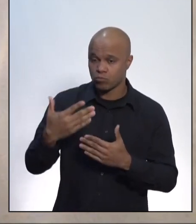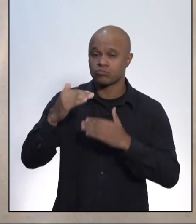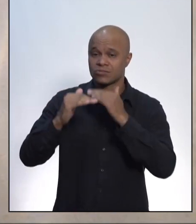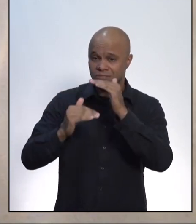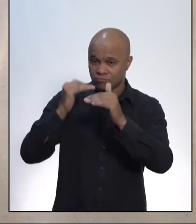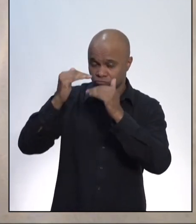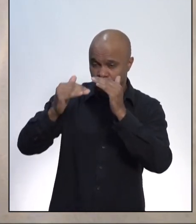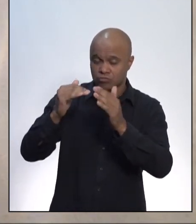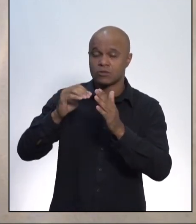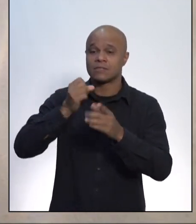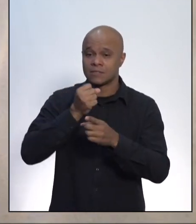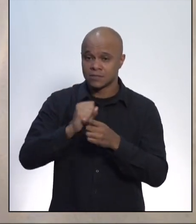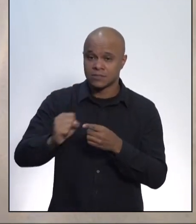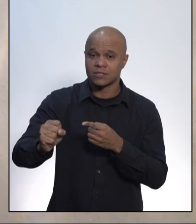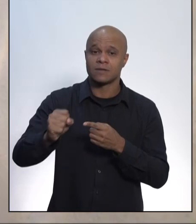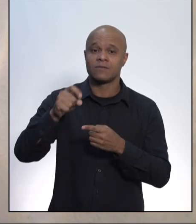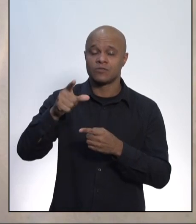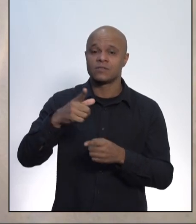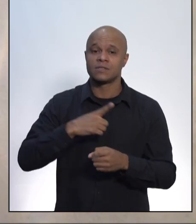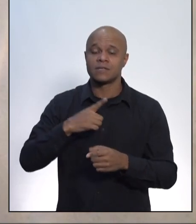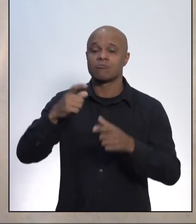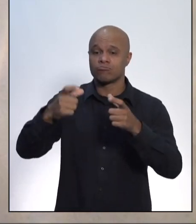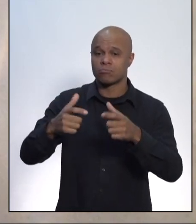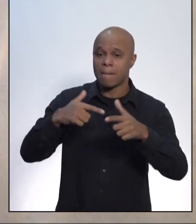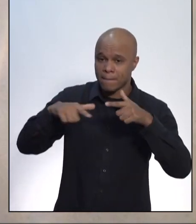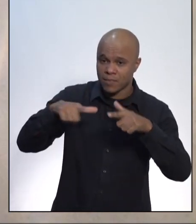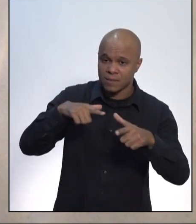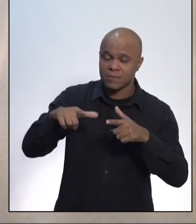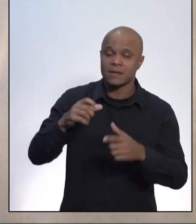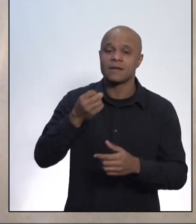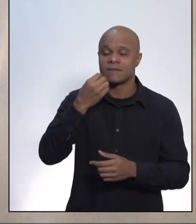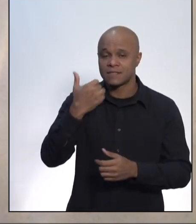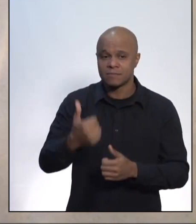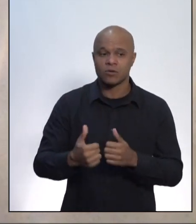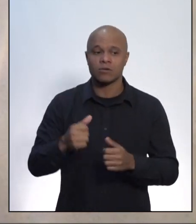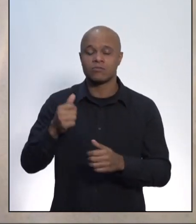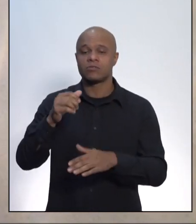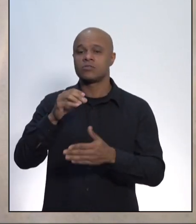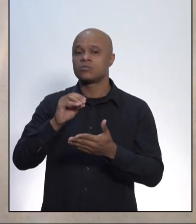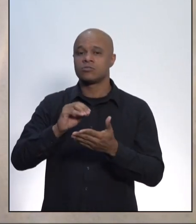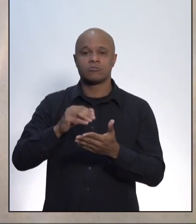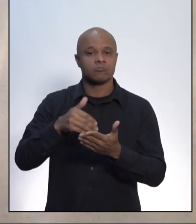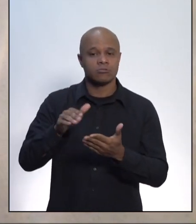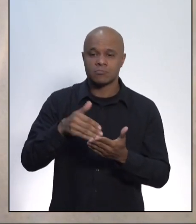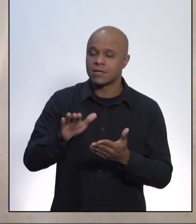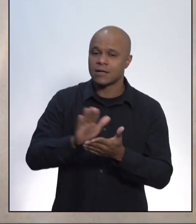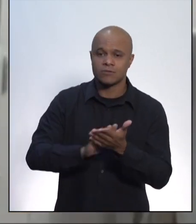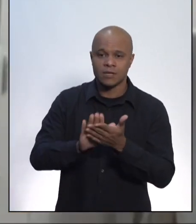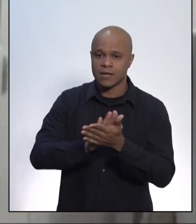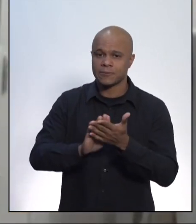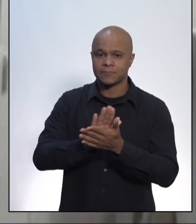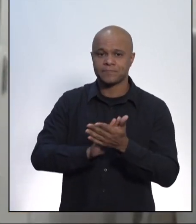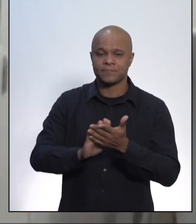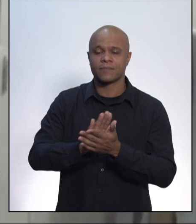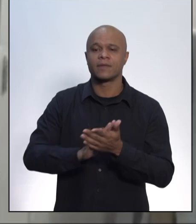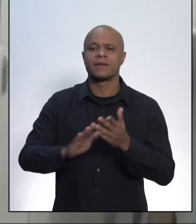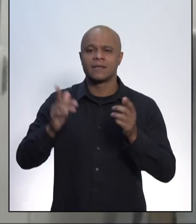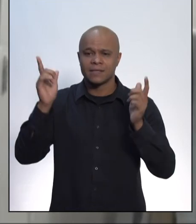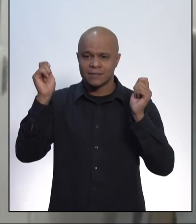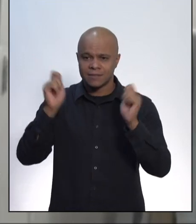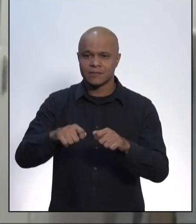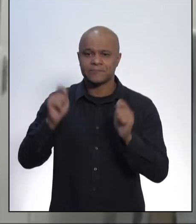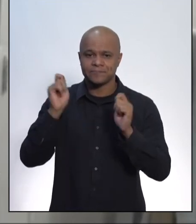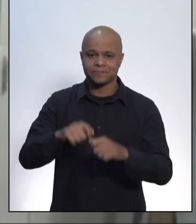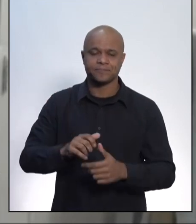um bom desenvolvedor, você tem mercado, tá? Você vai trabalhar, você não fica desempregado de forma nenhuma. É bacana, antes ele,